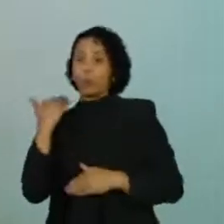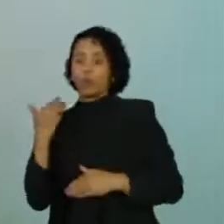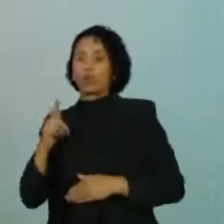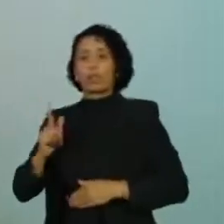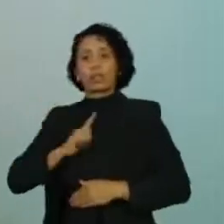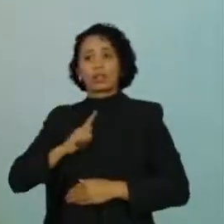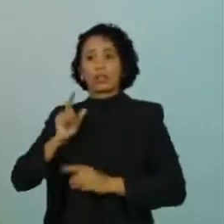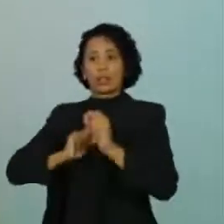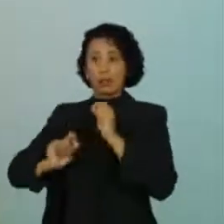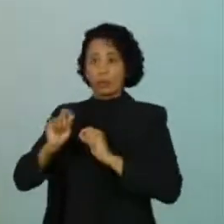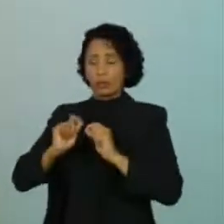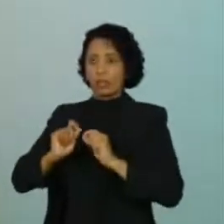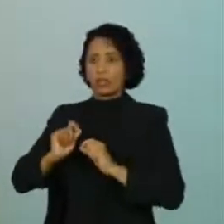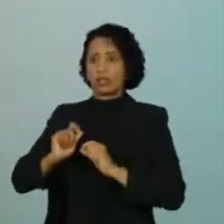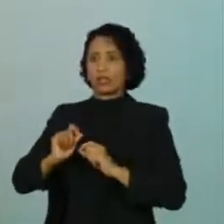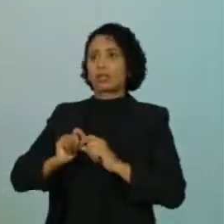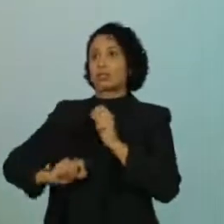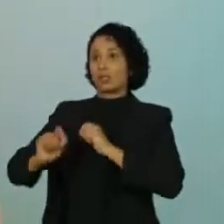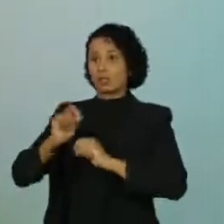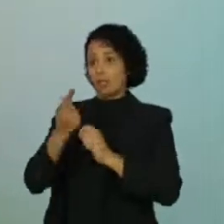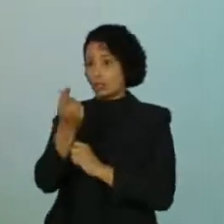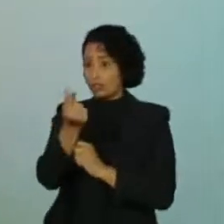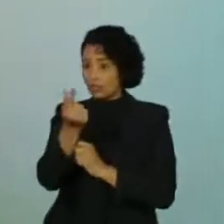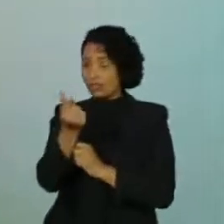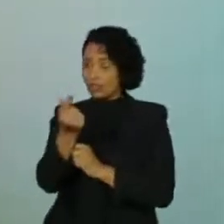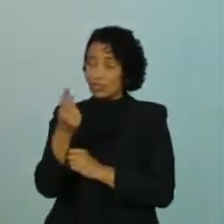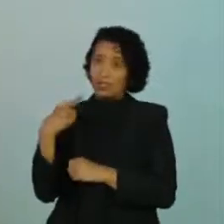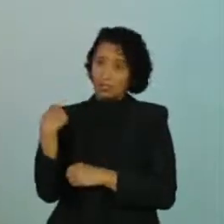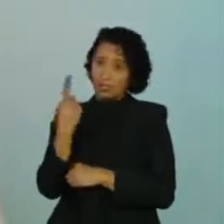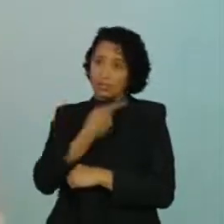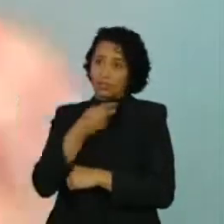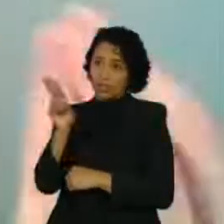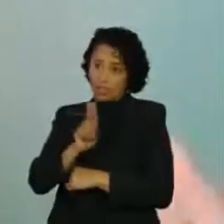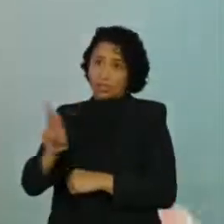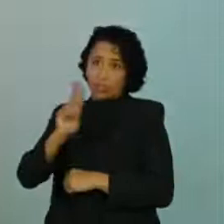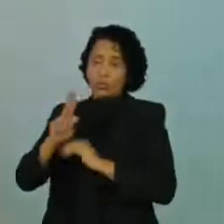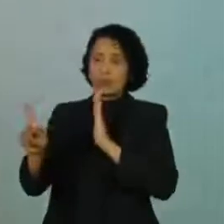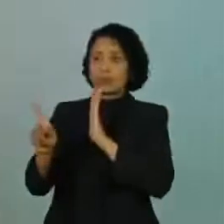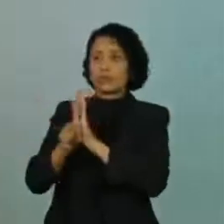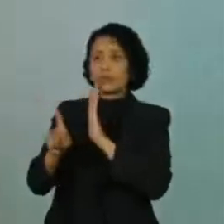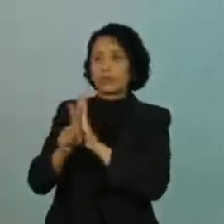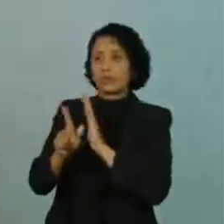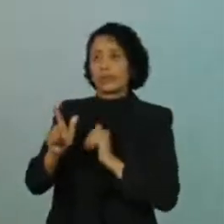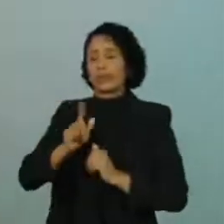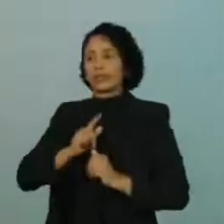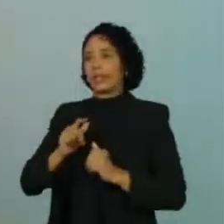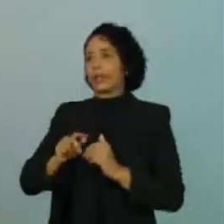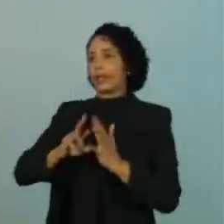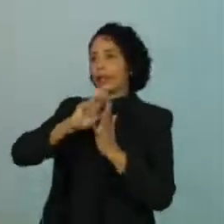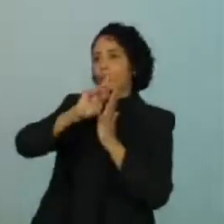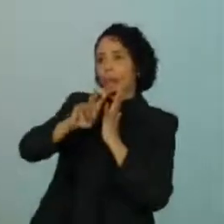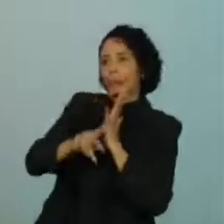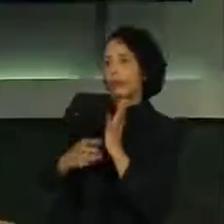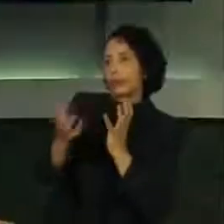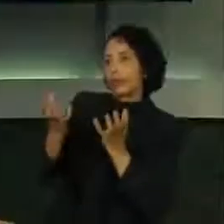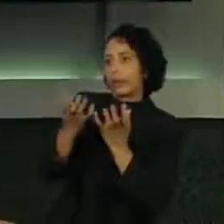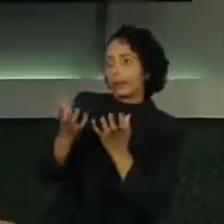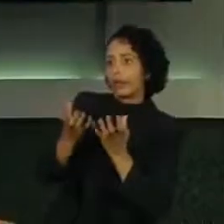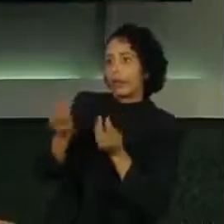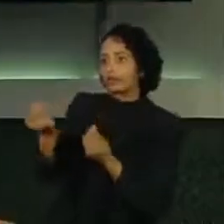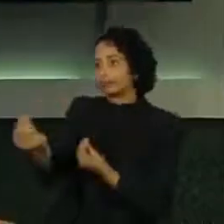que é um instrumento que nos possibilita fazer trocas, né? O escambo de algo que eu quero com outro, eu troco o meu